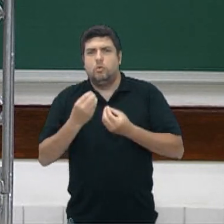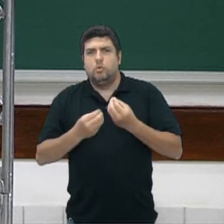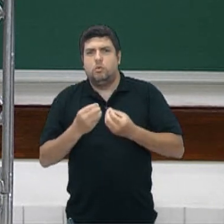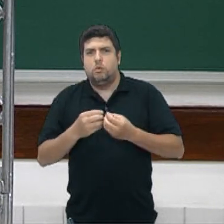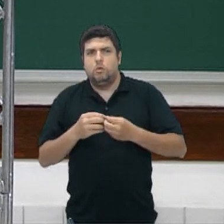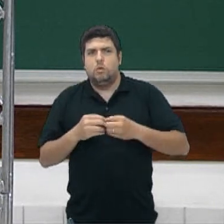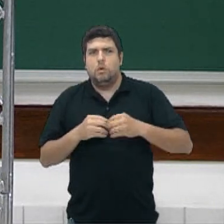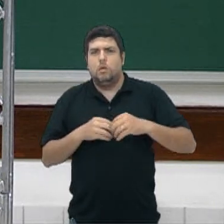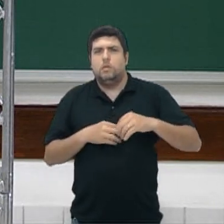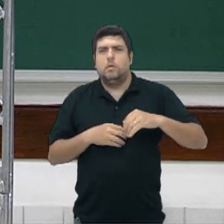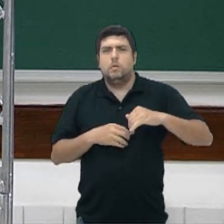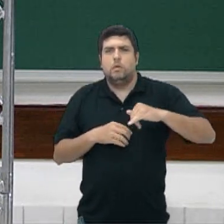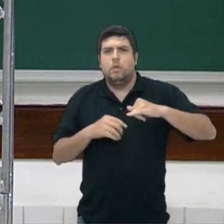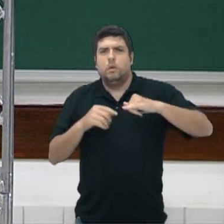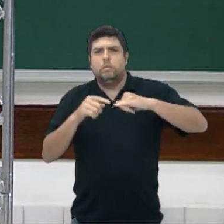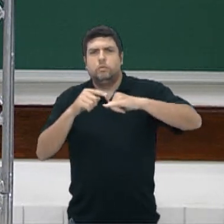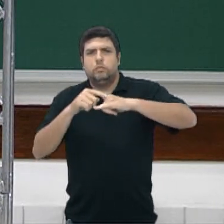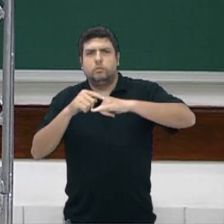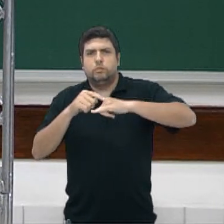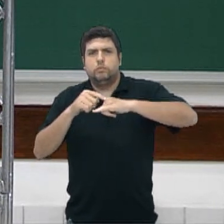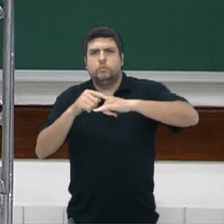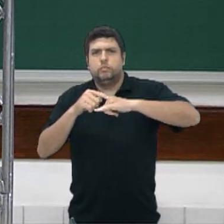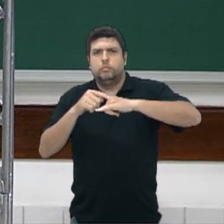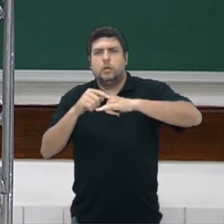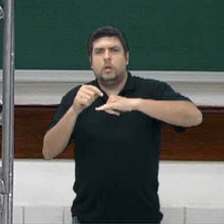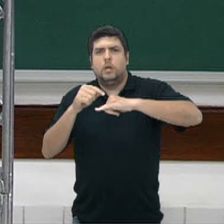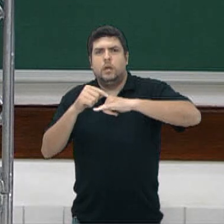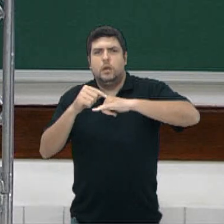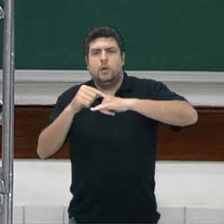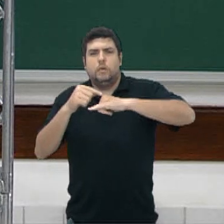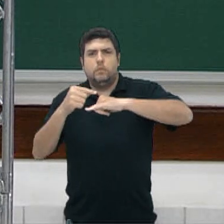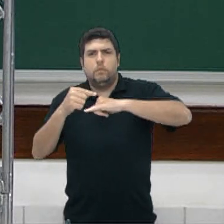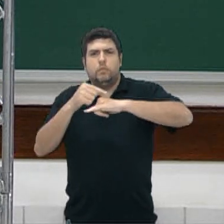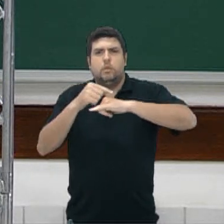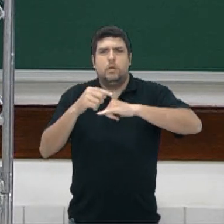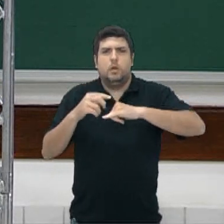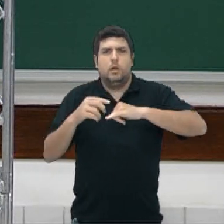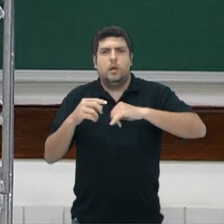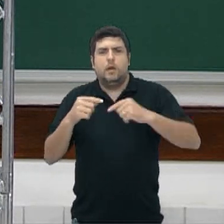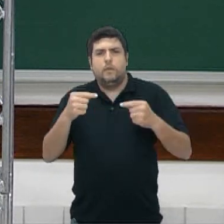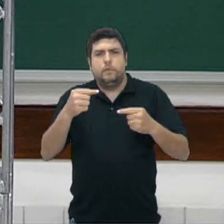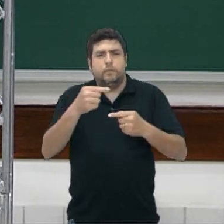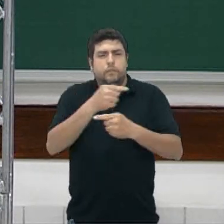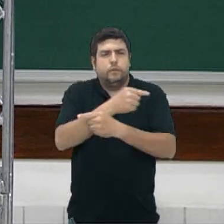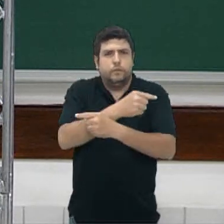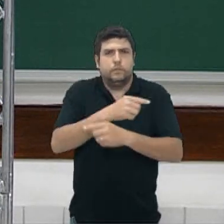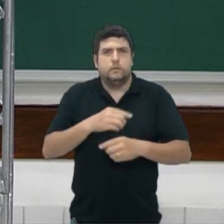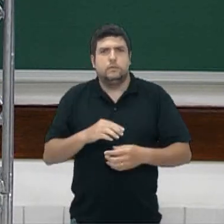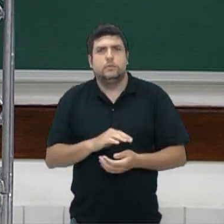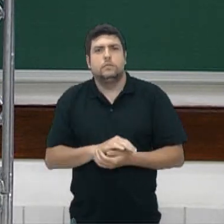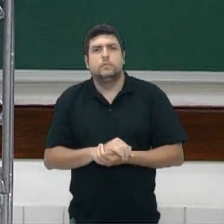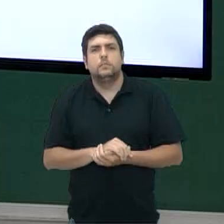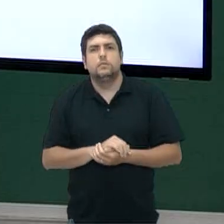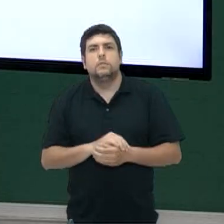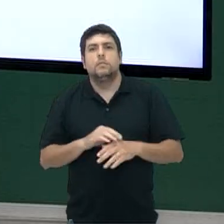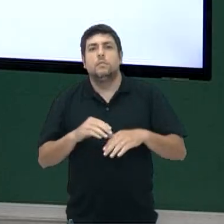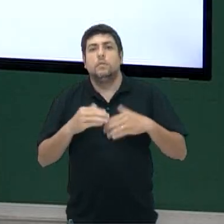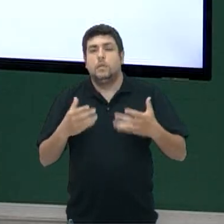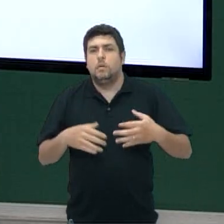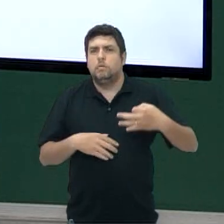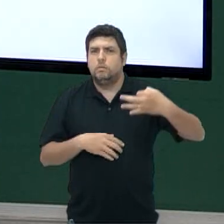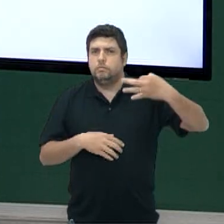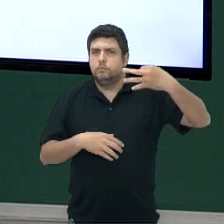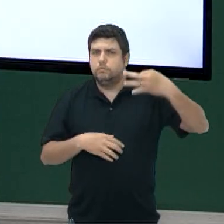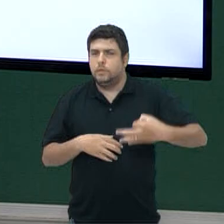aqui em cima, né? A flechinha que representa o nosso vetorzinho ali, né? A nossa propriedade vetorial. Então, a alternativa correta